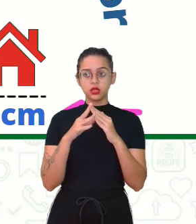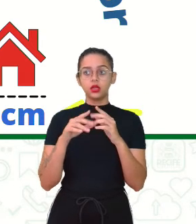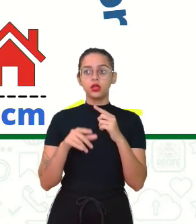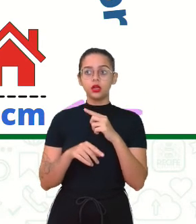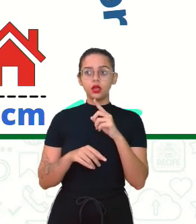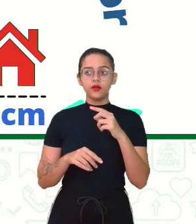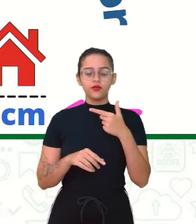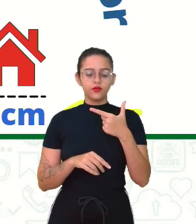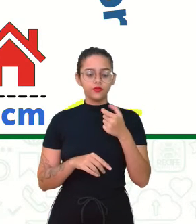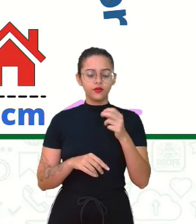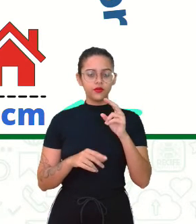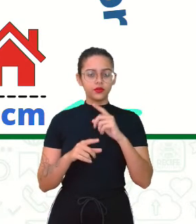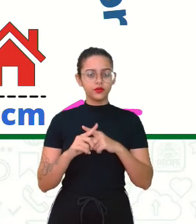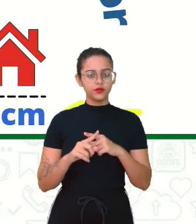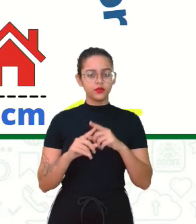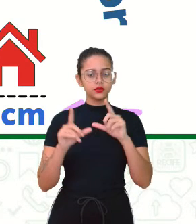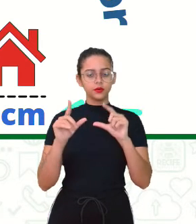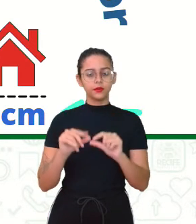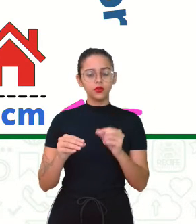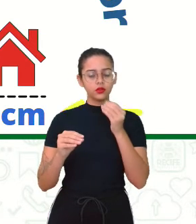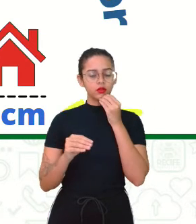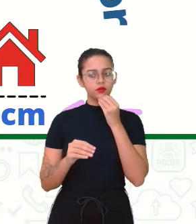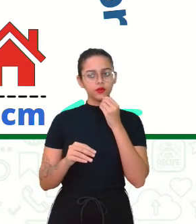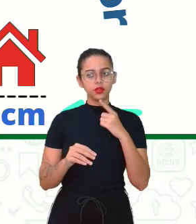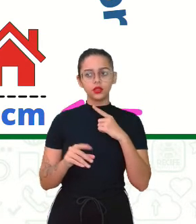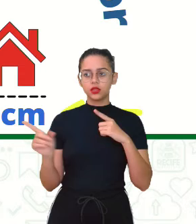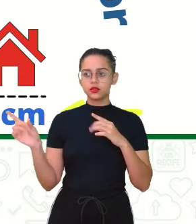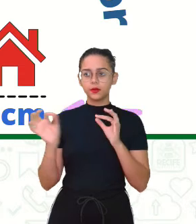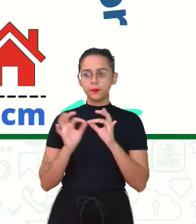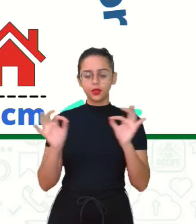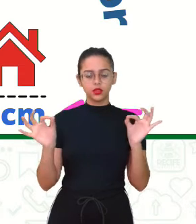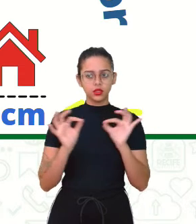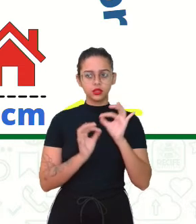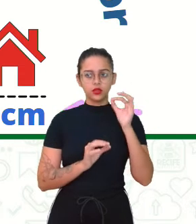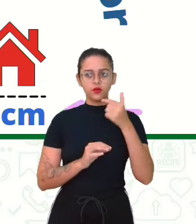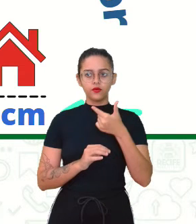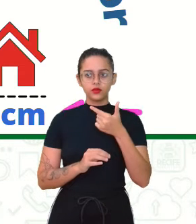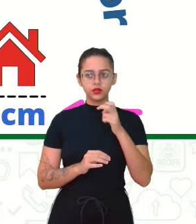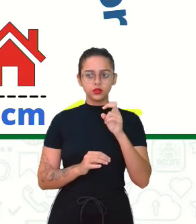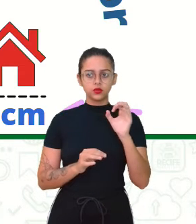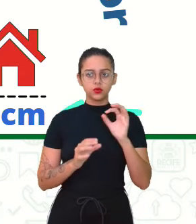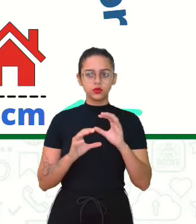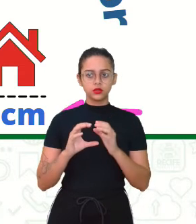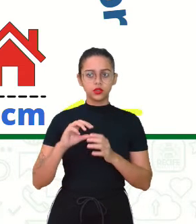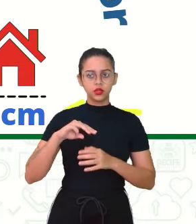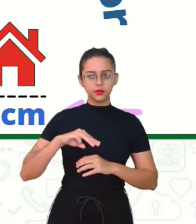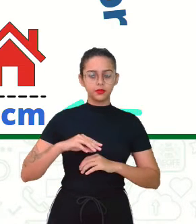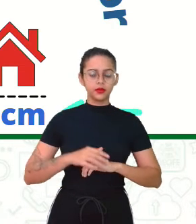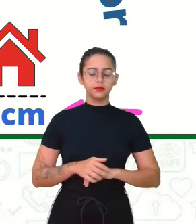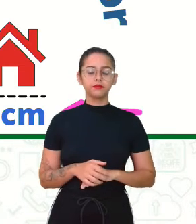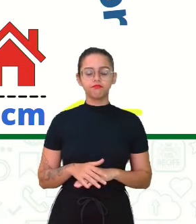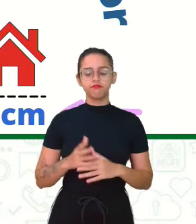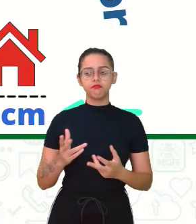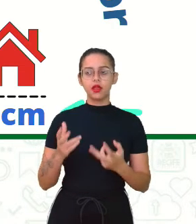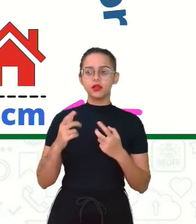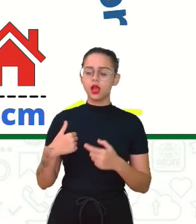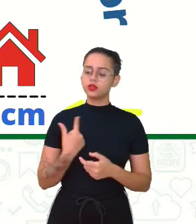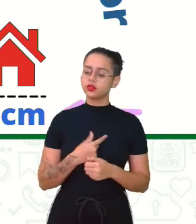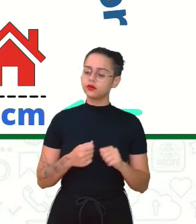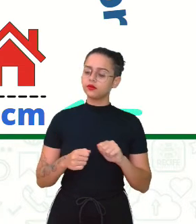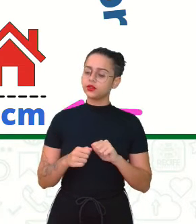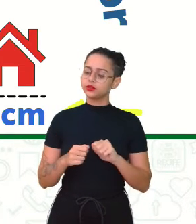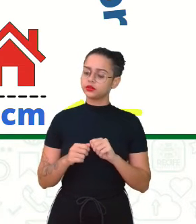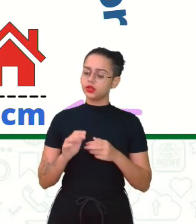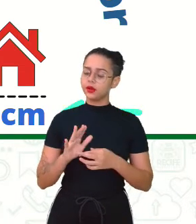20 vezes menor, deveria ter essas medidas aí, 25 centímetros. Então, percebe, né? Para a gente fazer